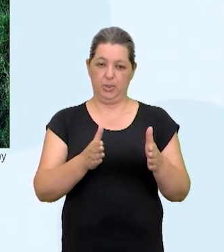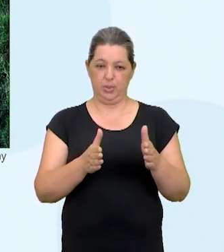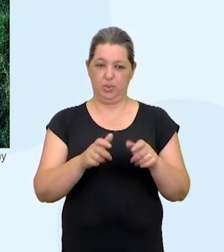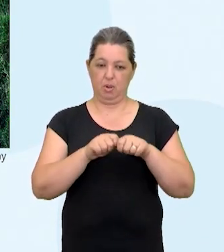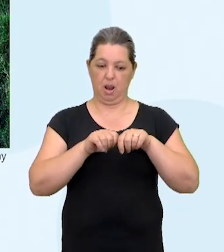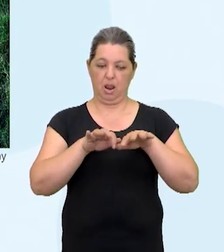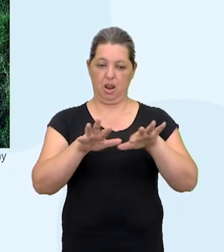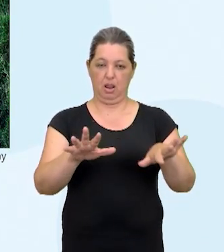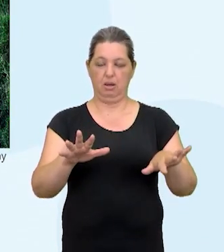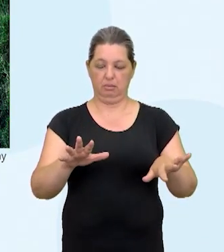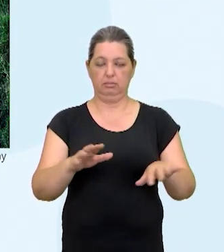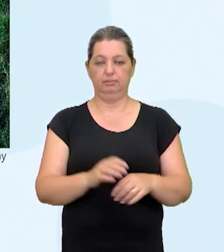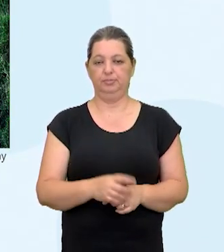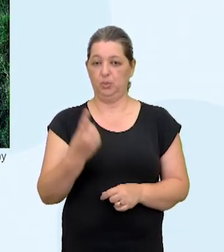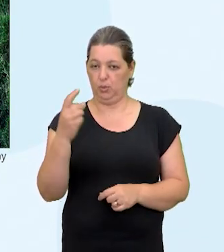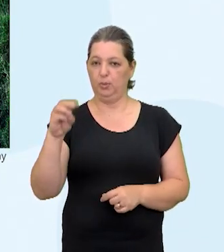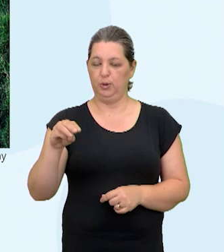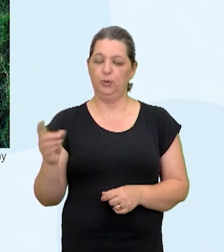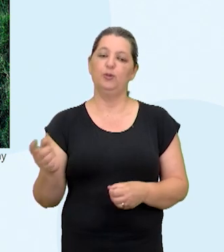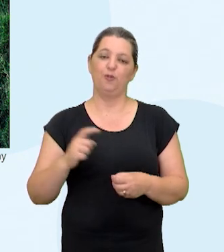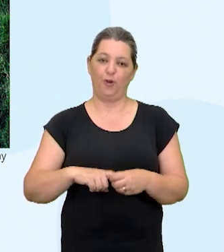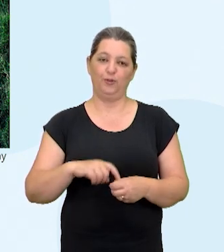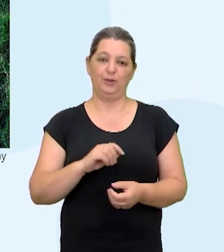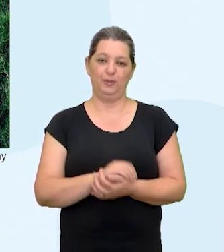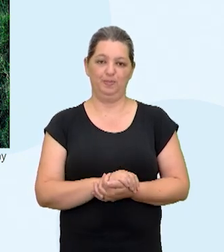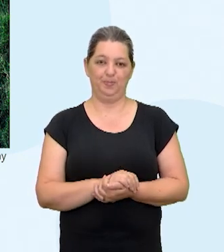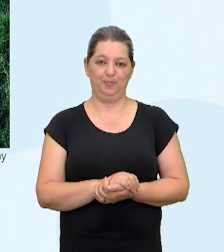vivenciando? Mais um minutinho.